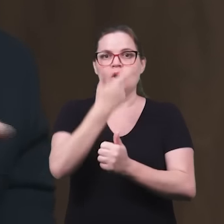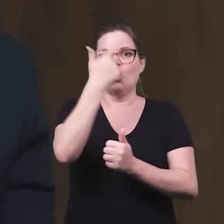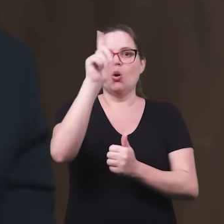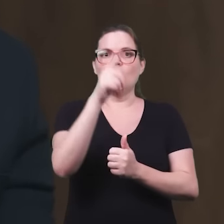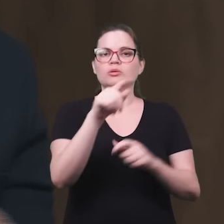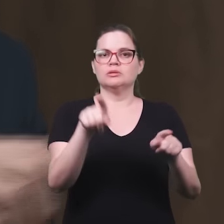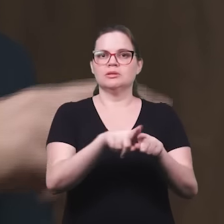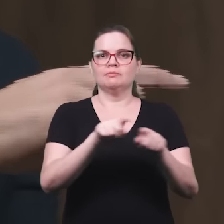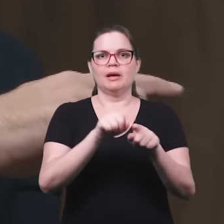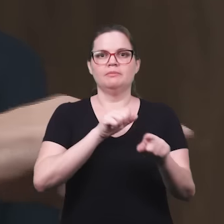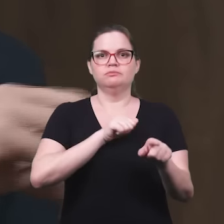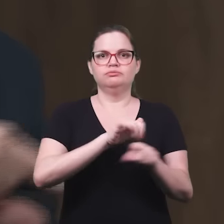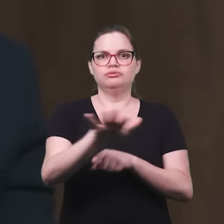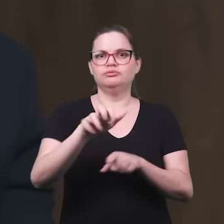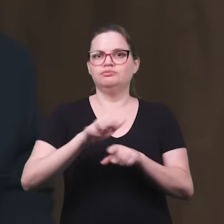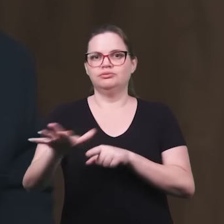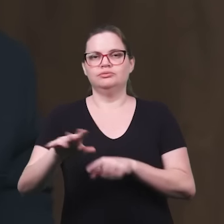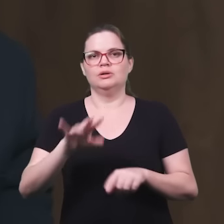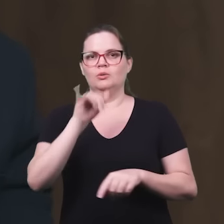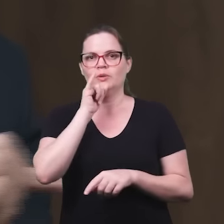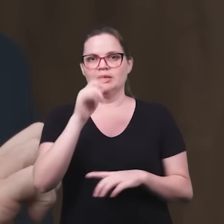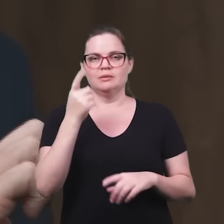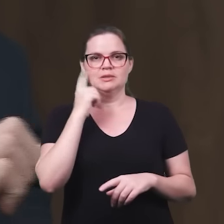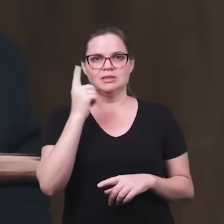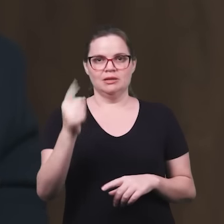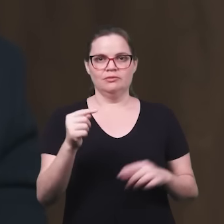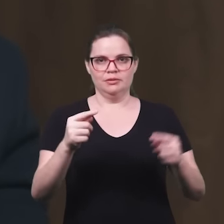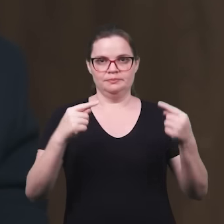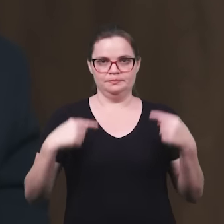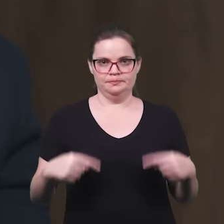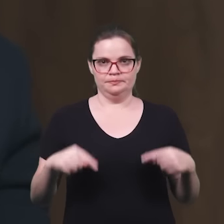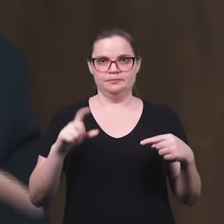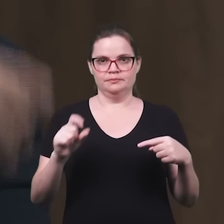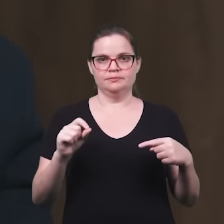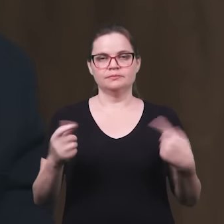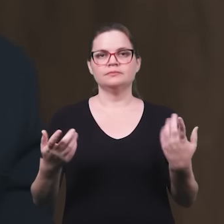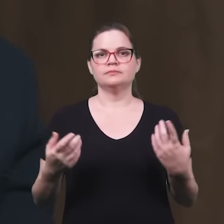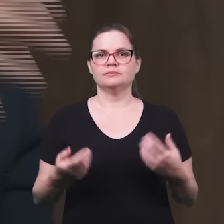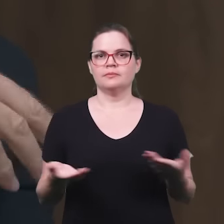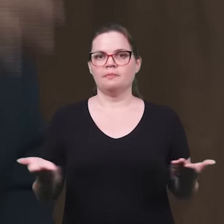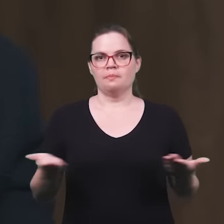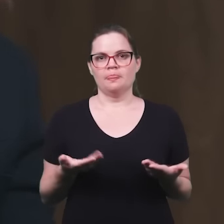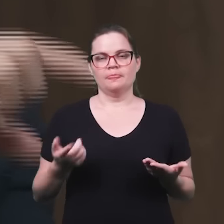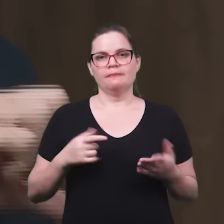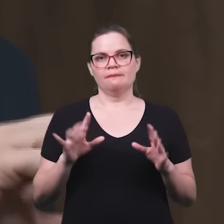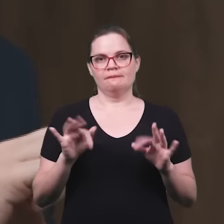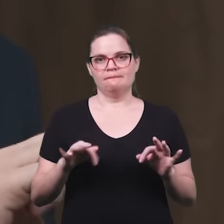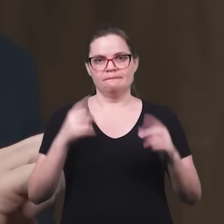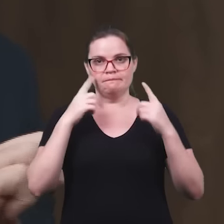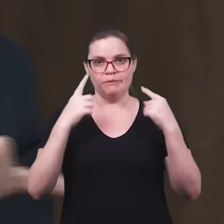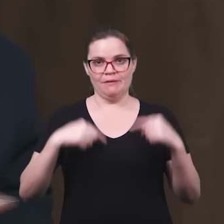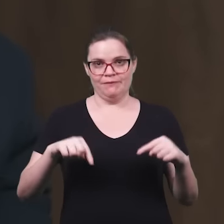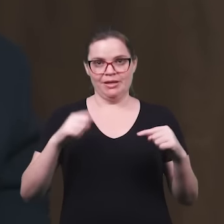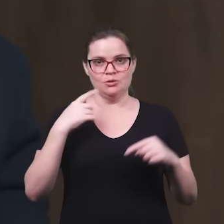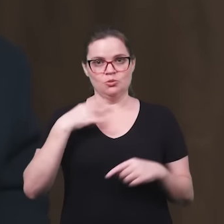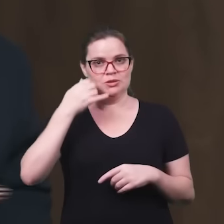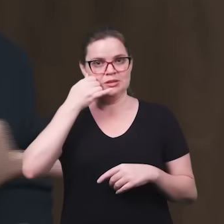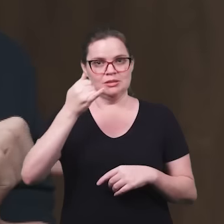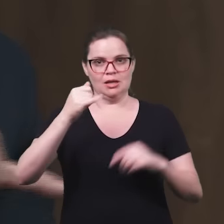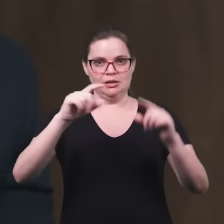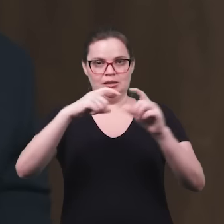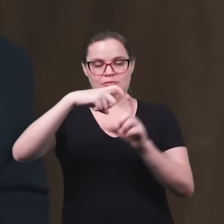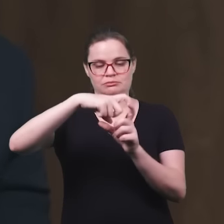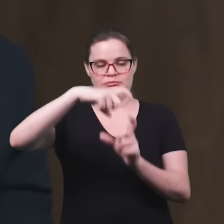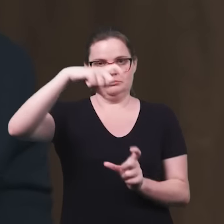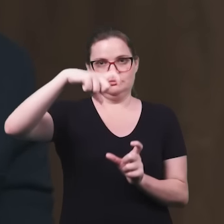para outros lugares ali do Instagram. Nós temos ali embaixo, se você pegar, logicamente agora ou quando acabar o programa e olhar o seu Instagram, nós temos na